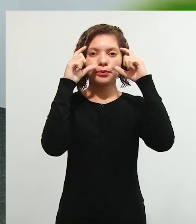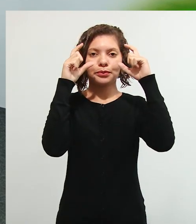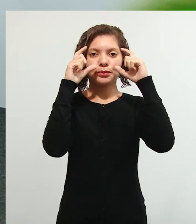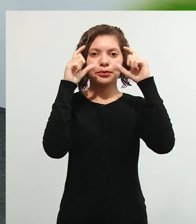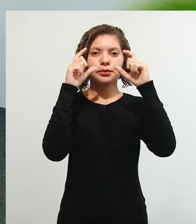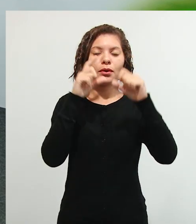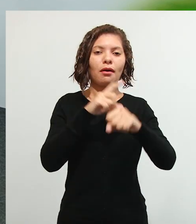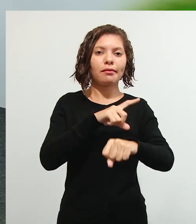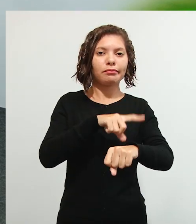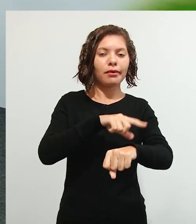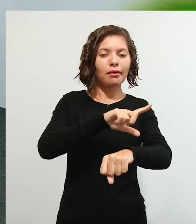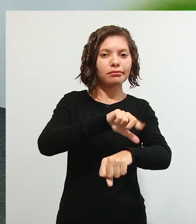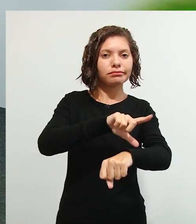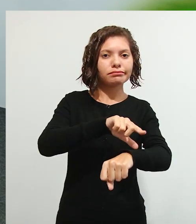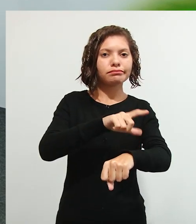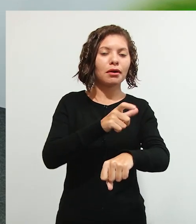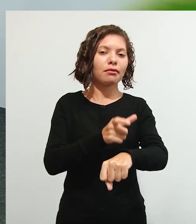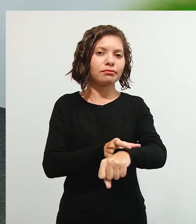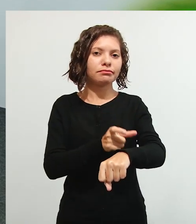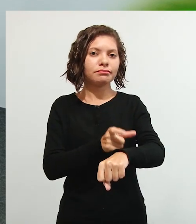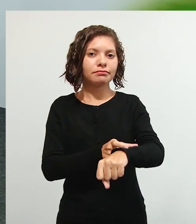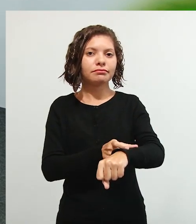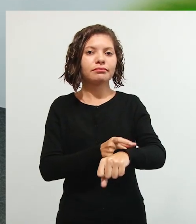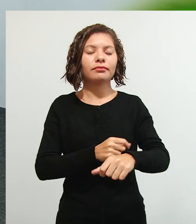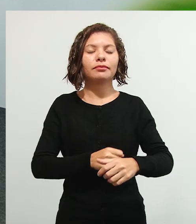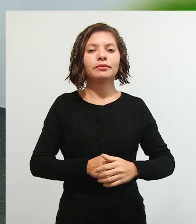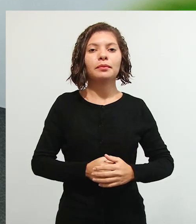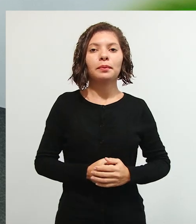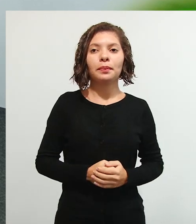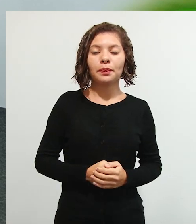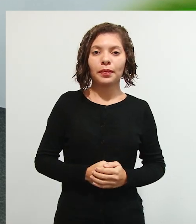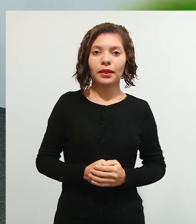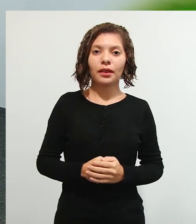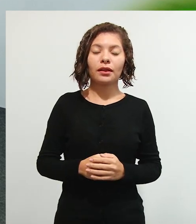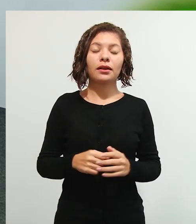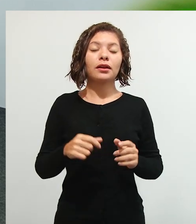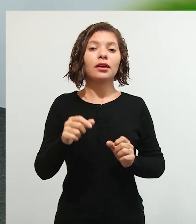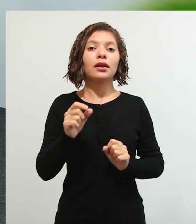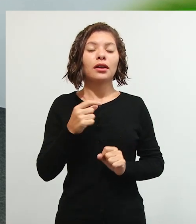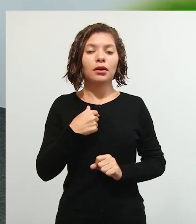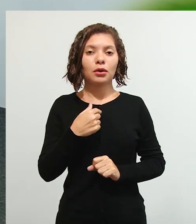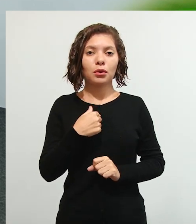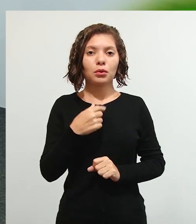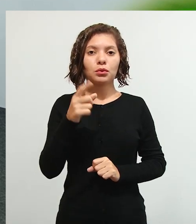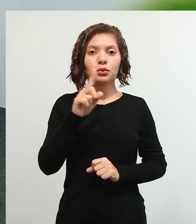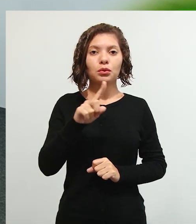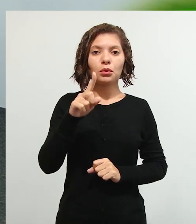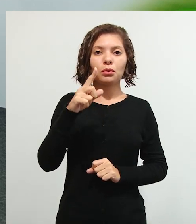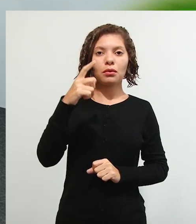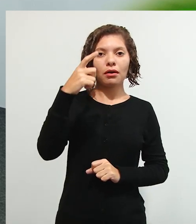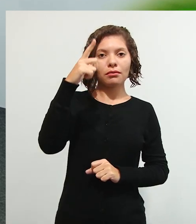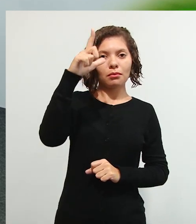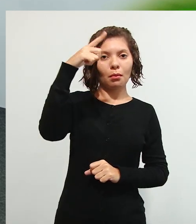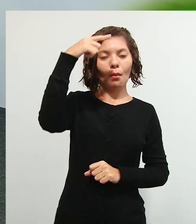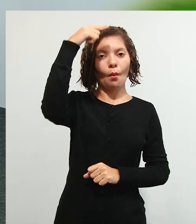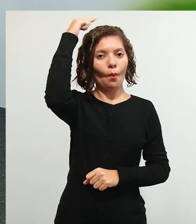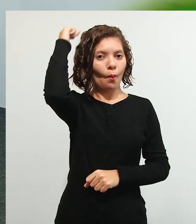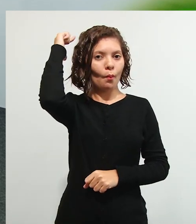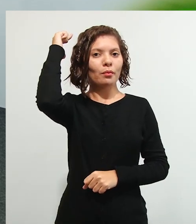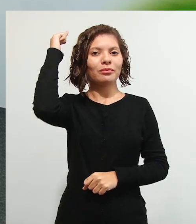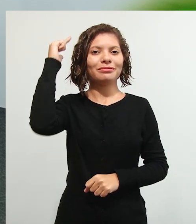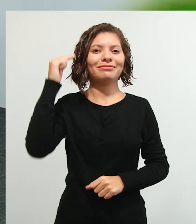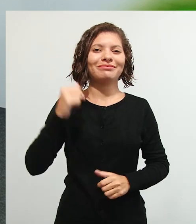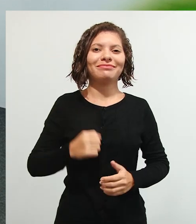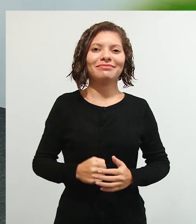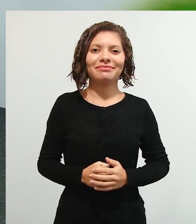óculos, tenho um relógio preto no braço direito e estou com a cabeça raspada,